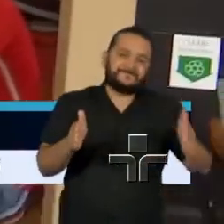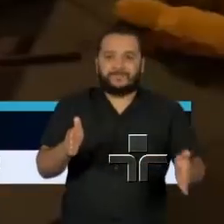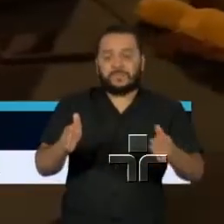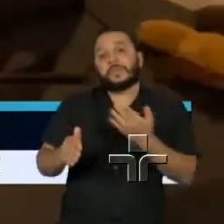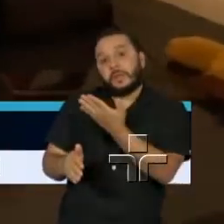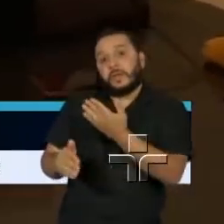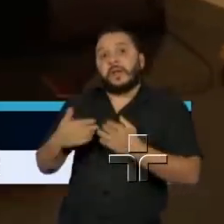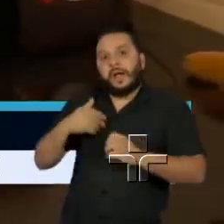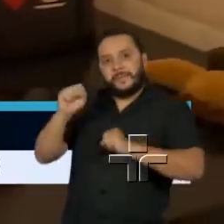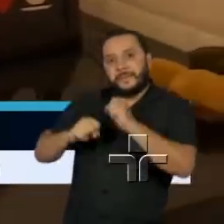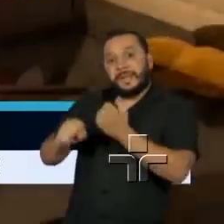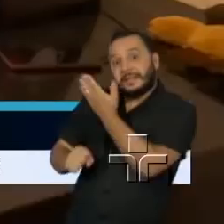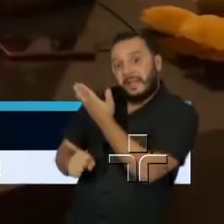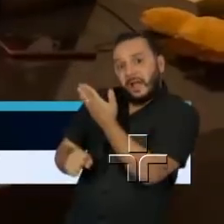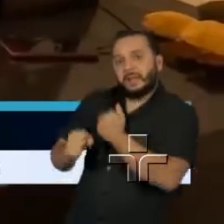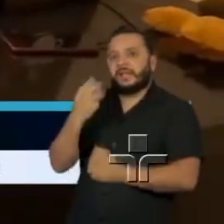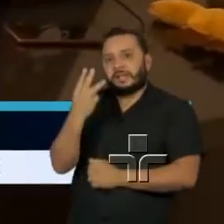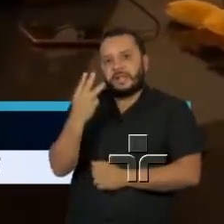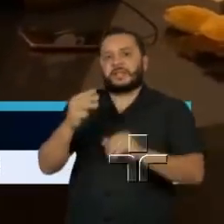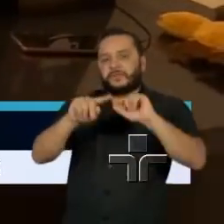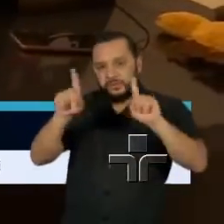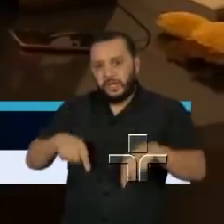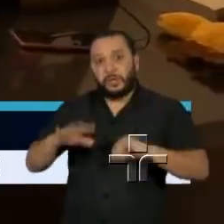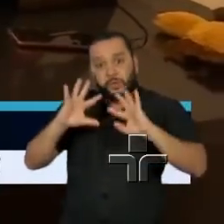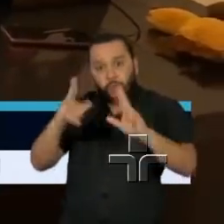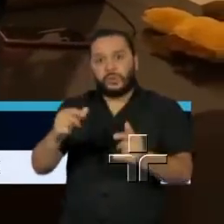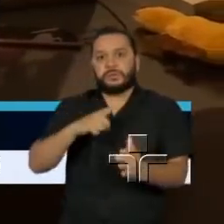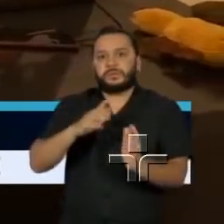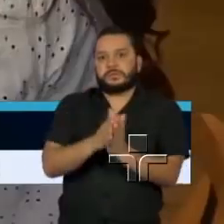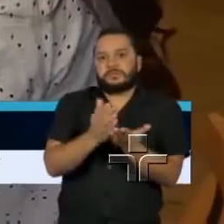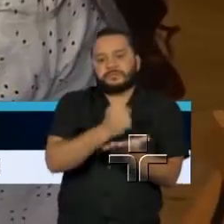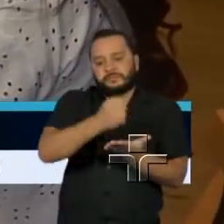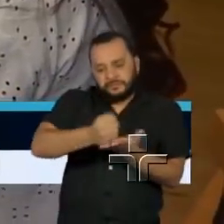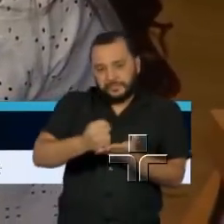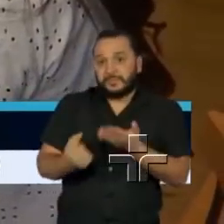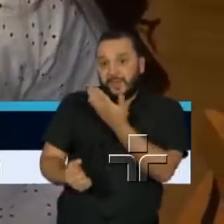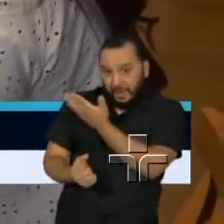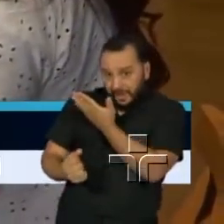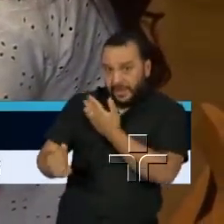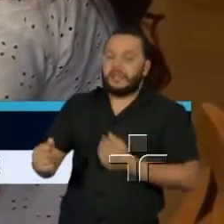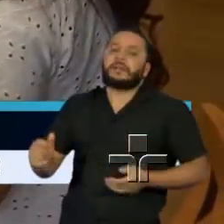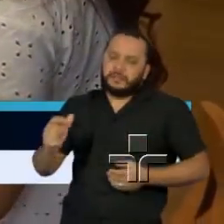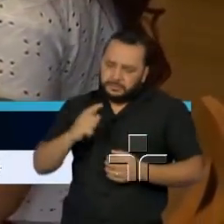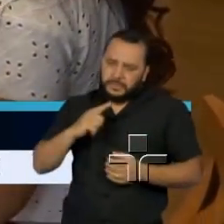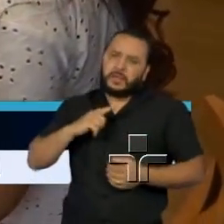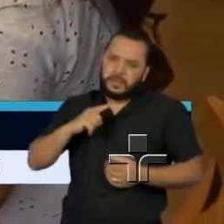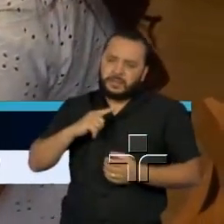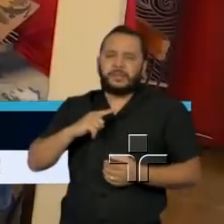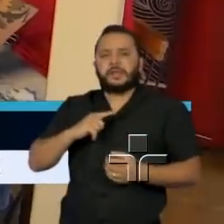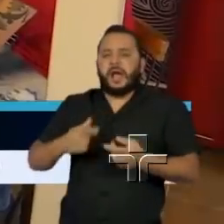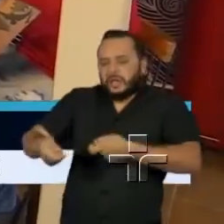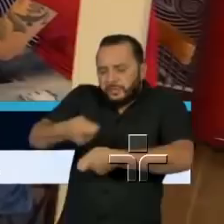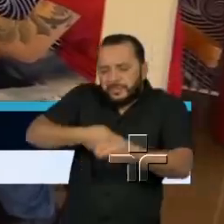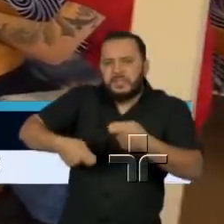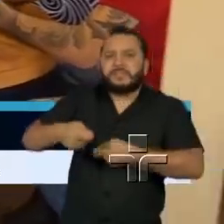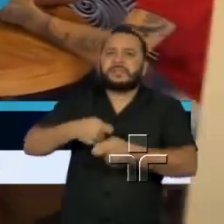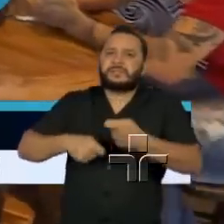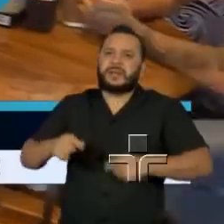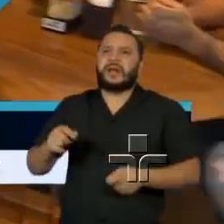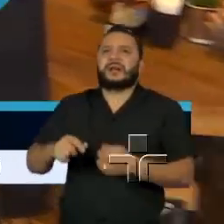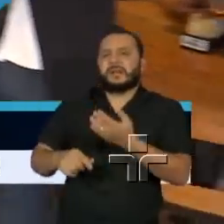funcionários, todos com carteira assinada. Para fazer a gestão do negócio, a empresária enfrenta uma rotina complexa.